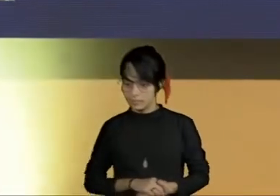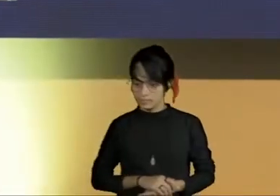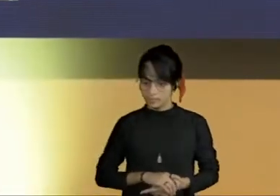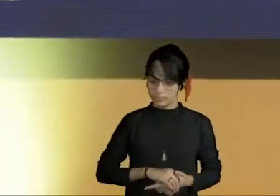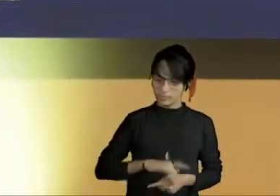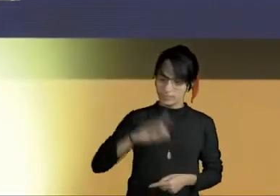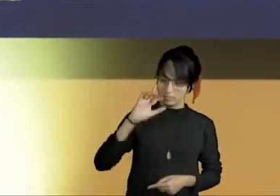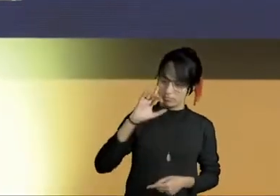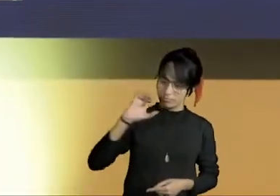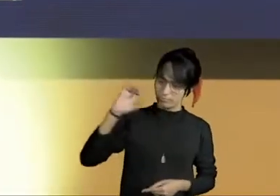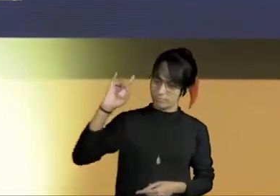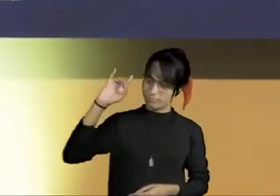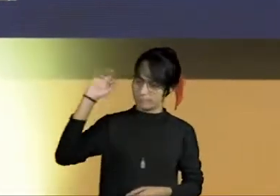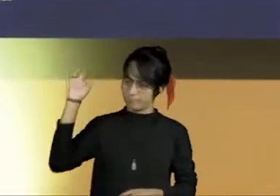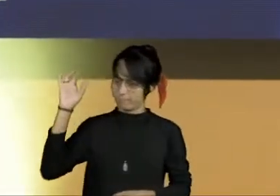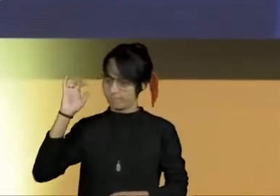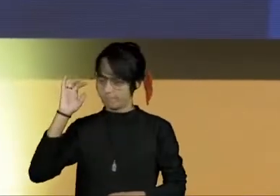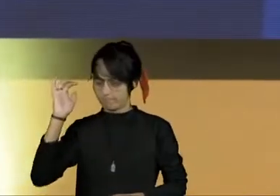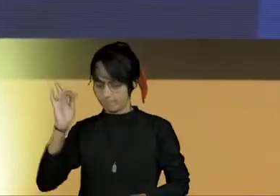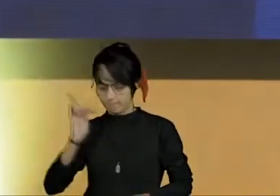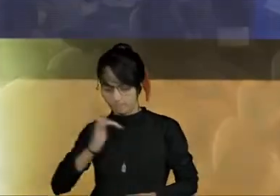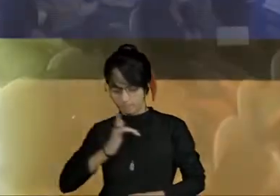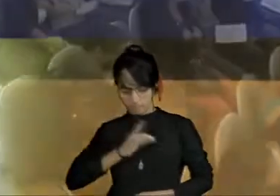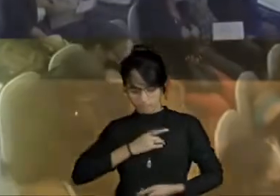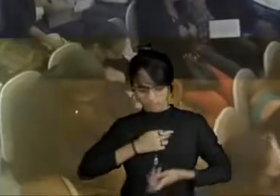toca-me com brasa.